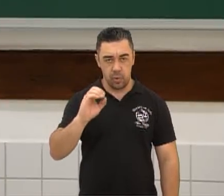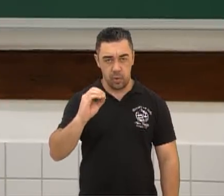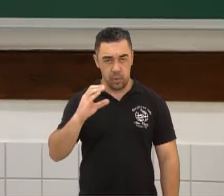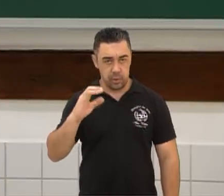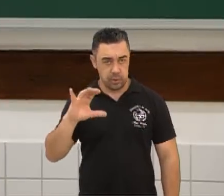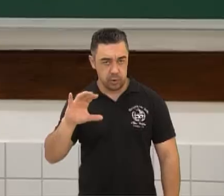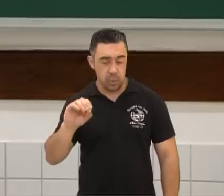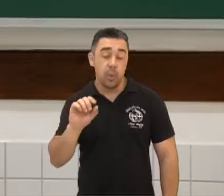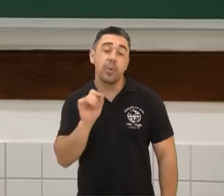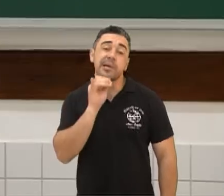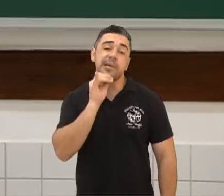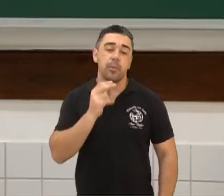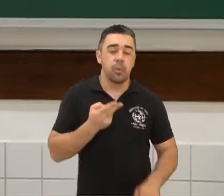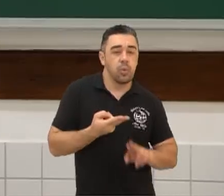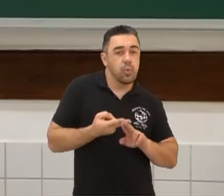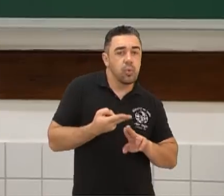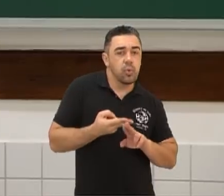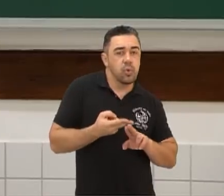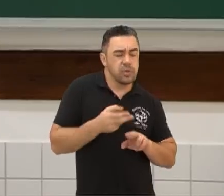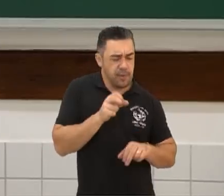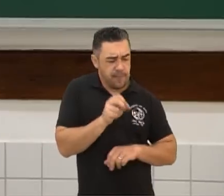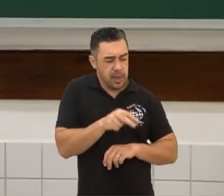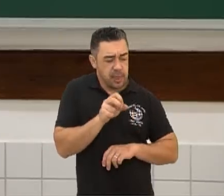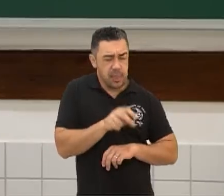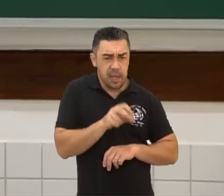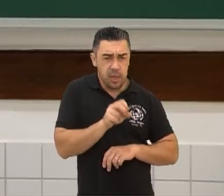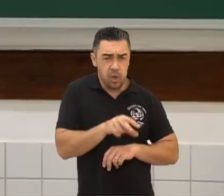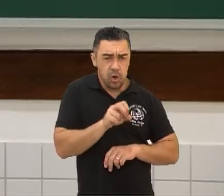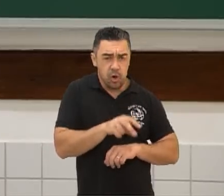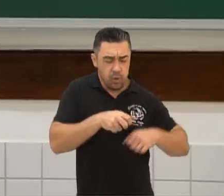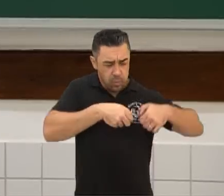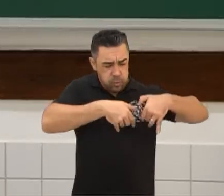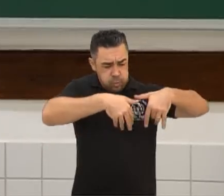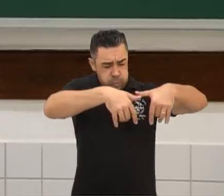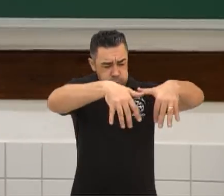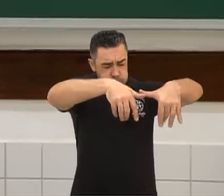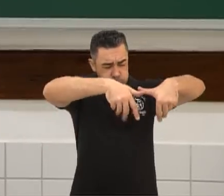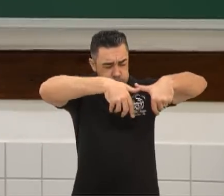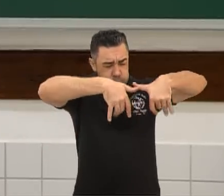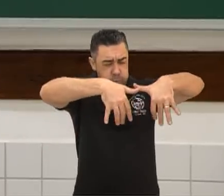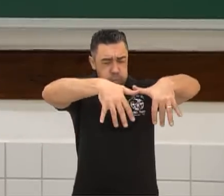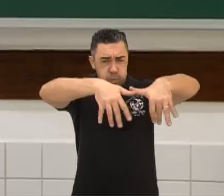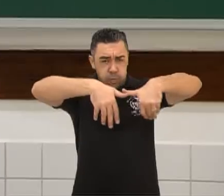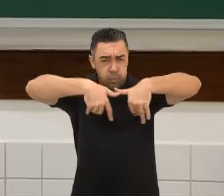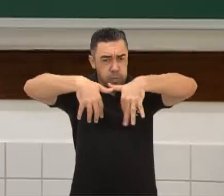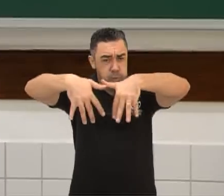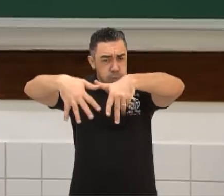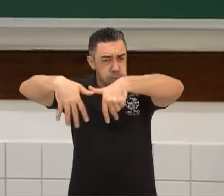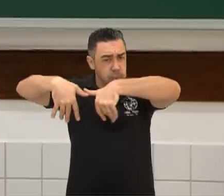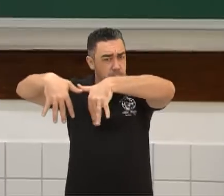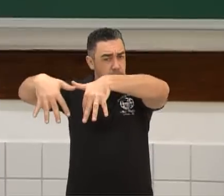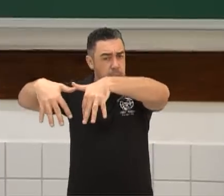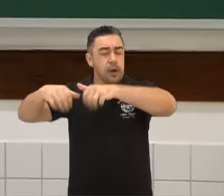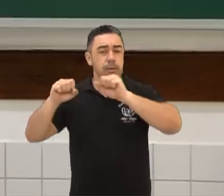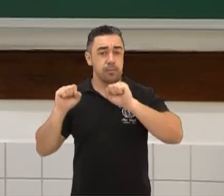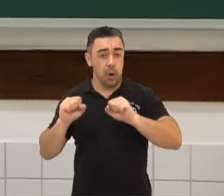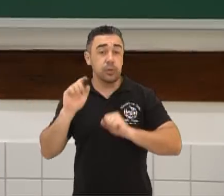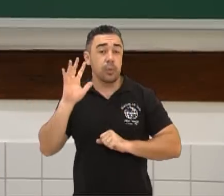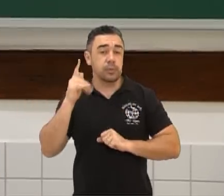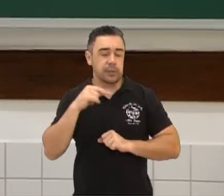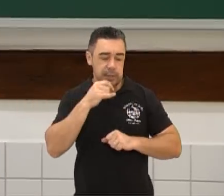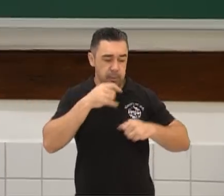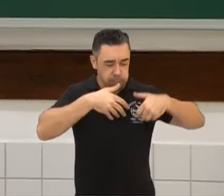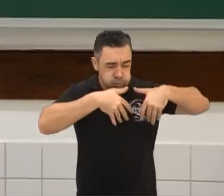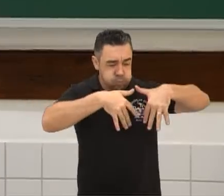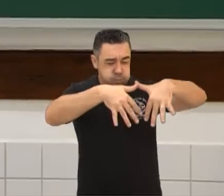dos agrotóxicos. Então, esse uso excessivo de agrotóxicos, eles podem contaminar a água, ele